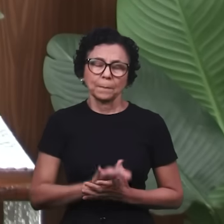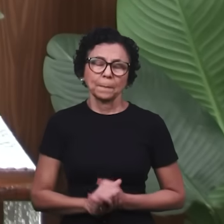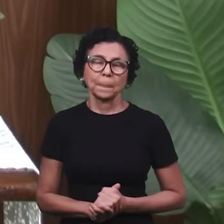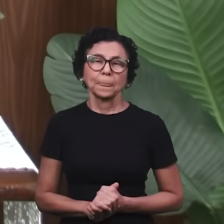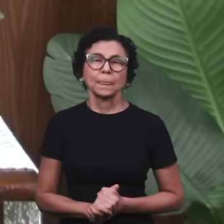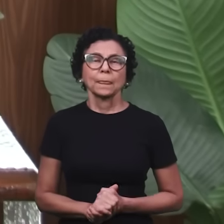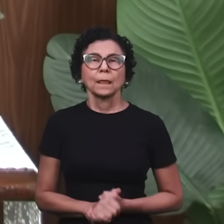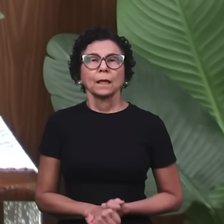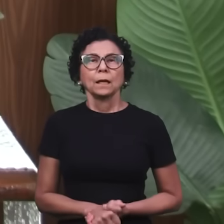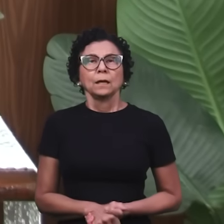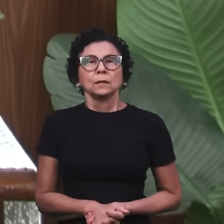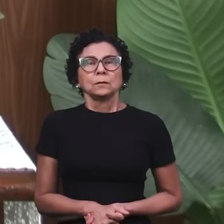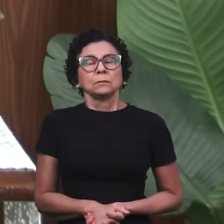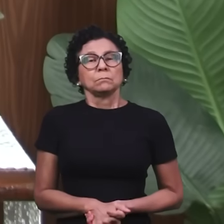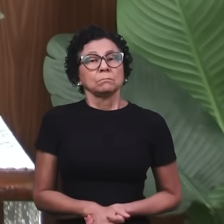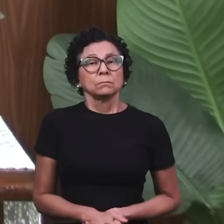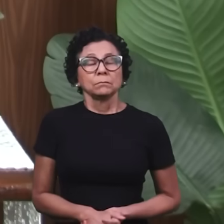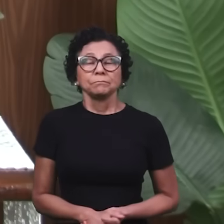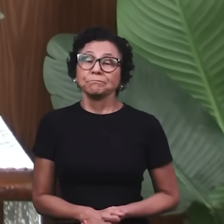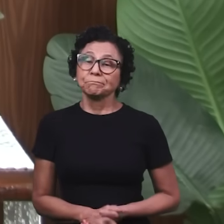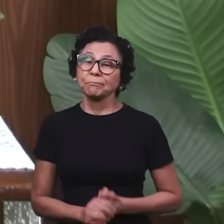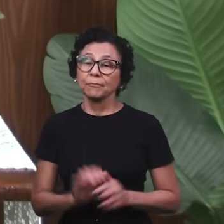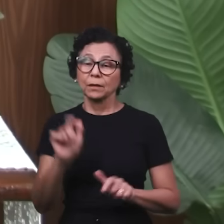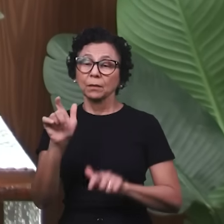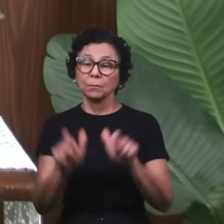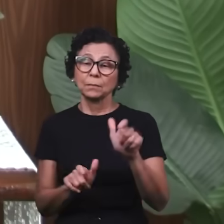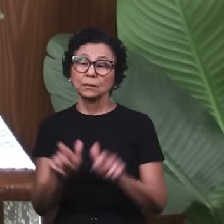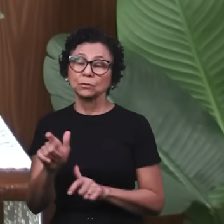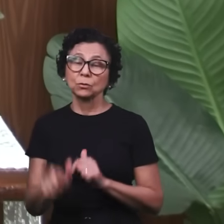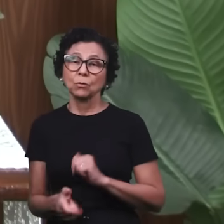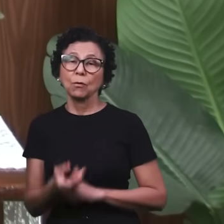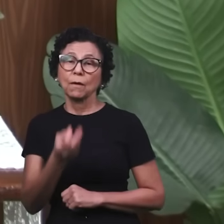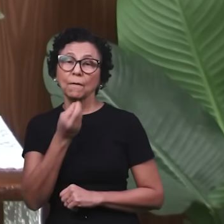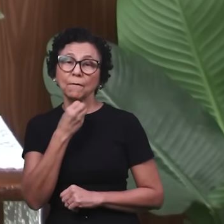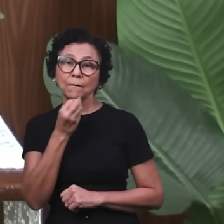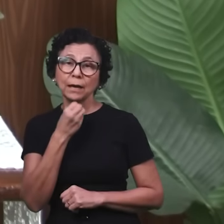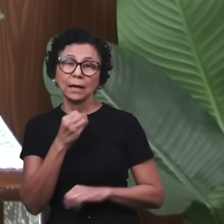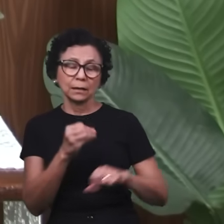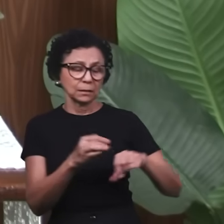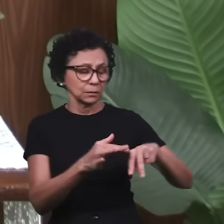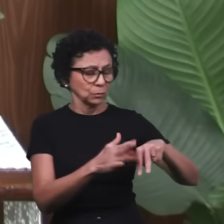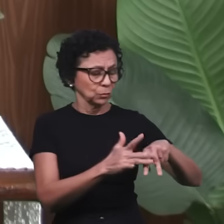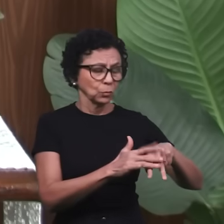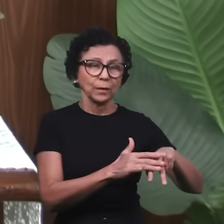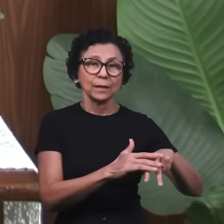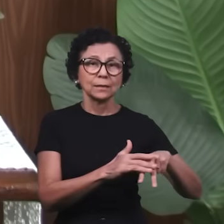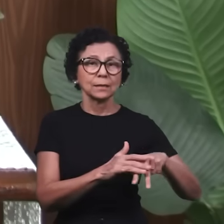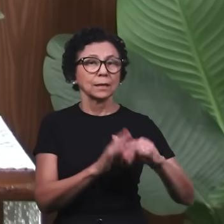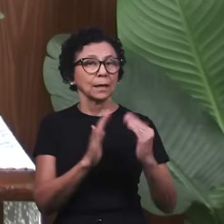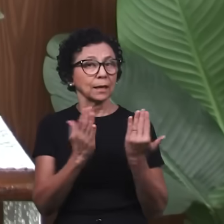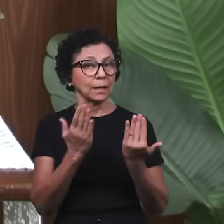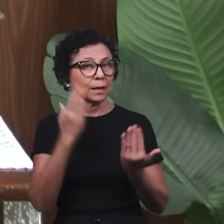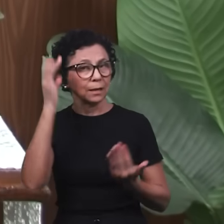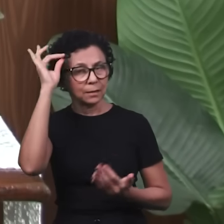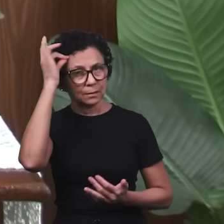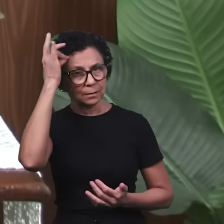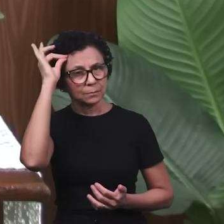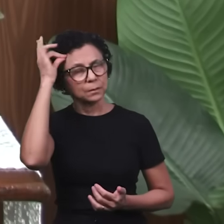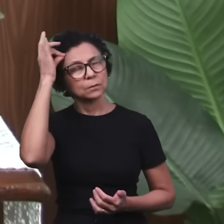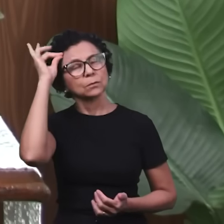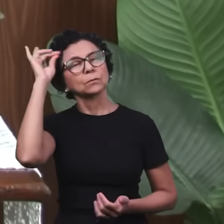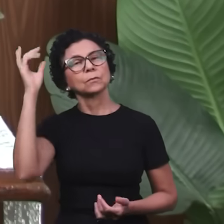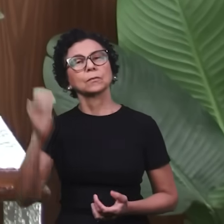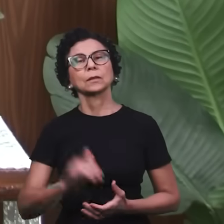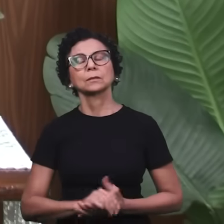Então, muitos fracos, doentes, e estamos falando de uma enfermidade espiritual que nós podemos identificar